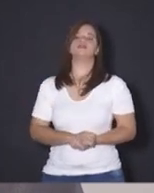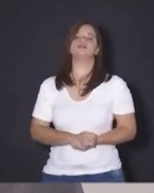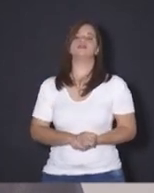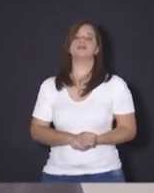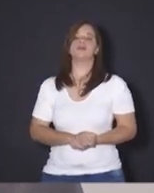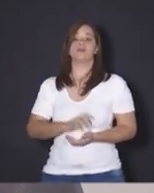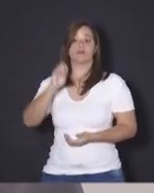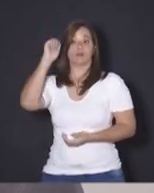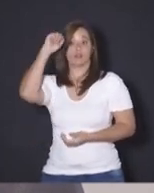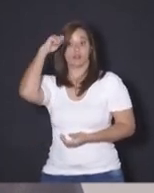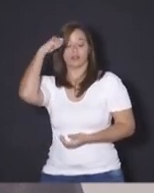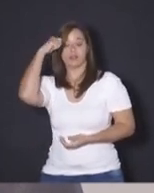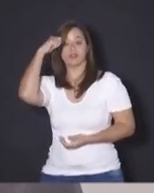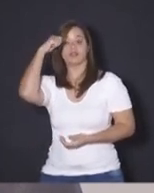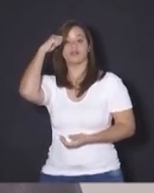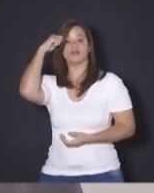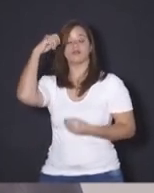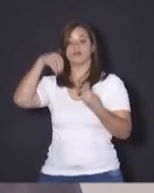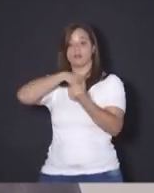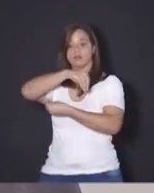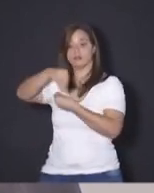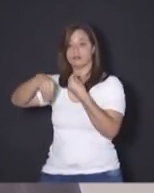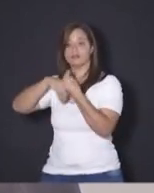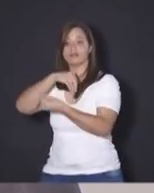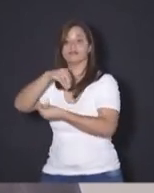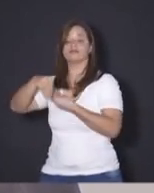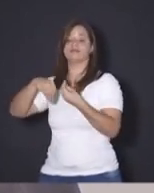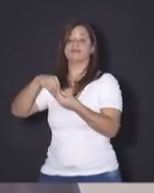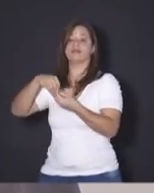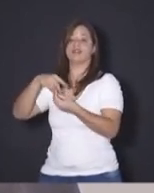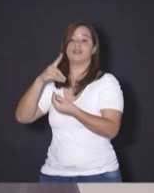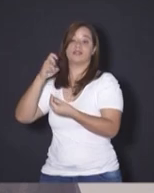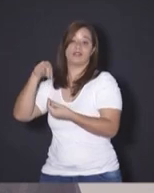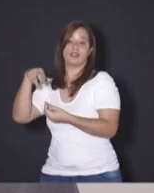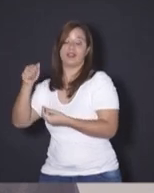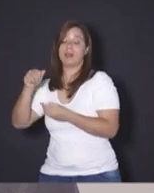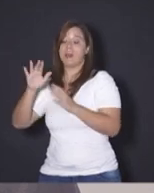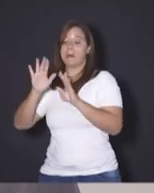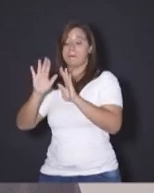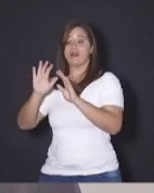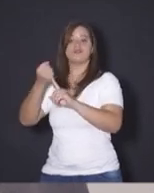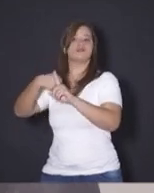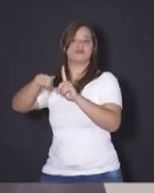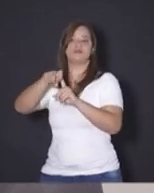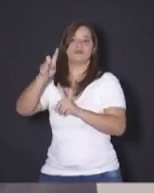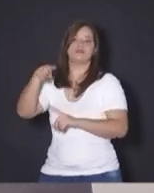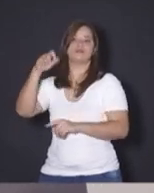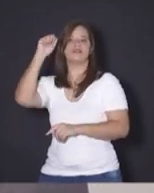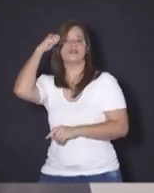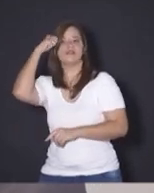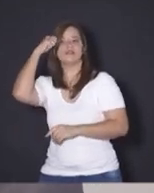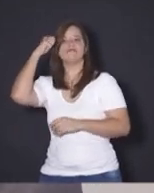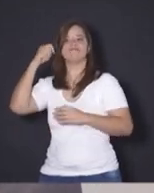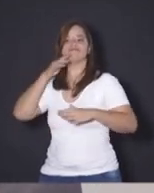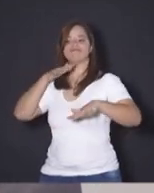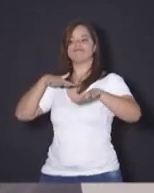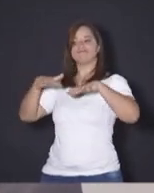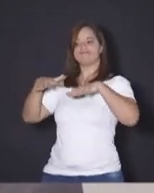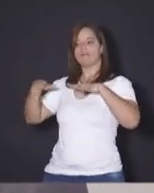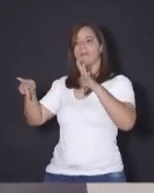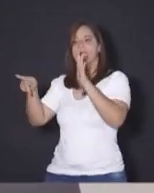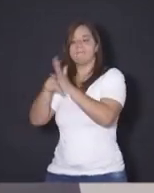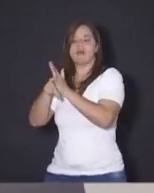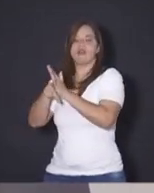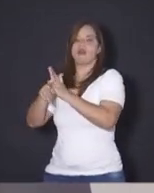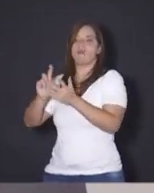negro e mercy se geneticamente mais socialmente negros para se mobilizar contra o racismo